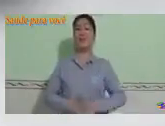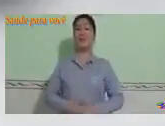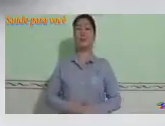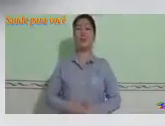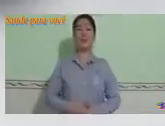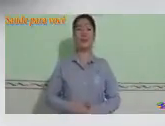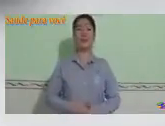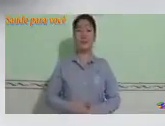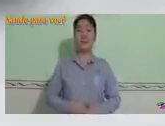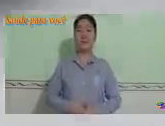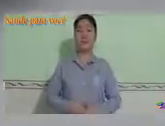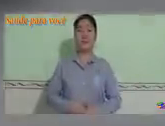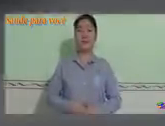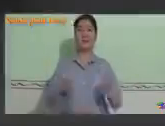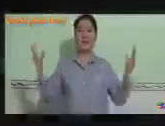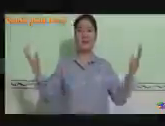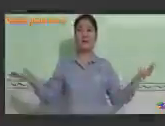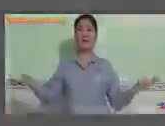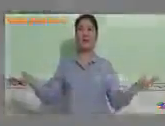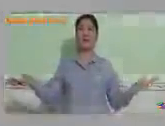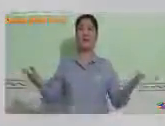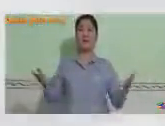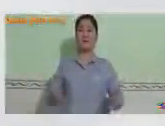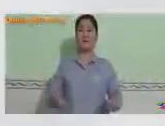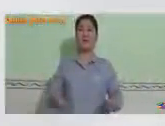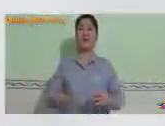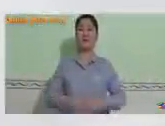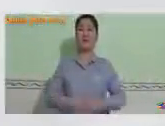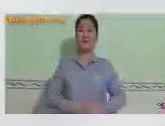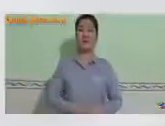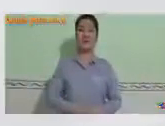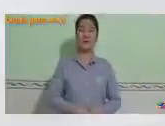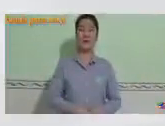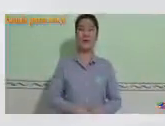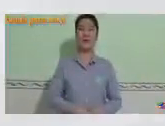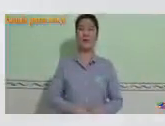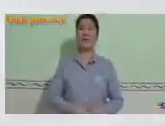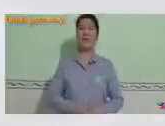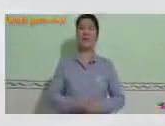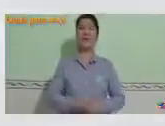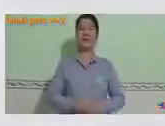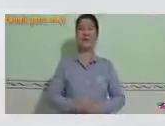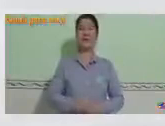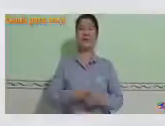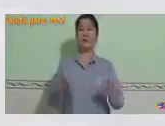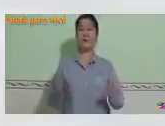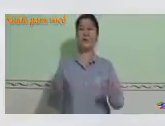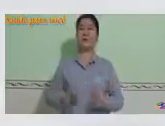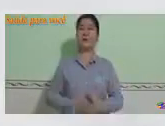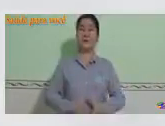RGILABRANCA. Este desodorante é capaz de absorver o excesso de transpiração da pele, vírgula, ajudando a eliminar as